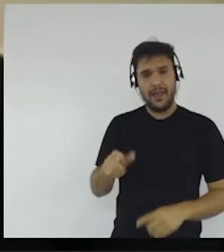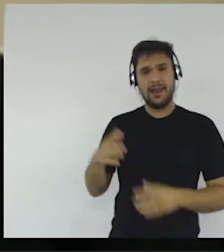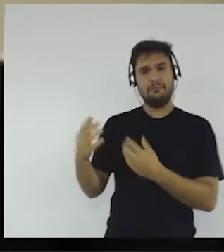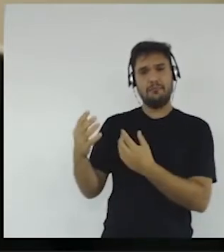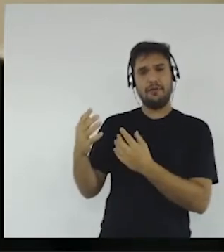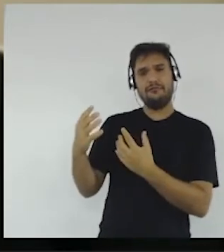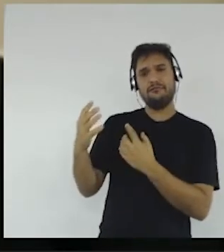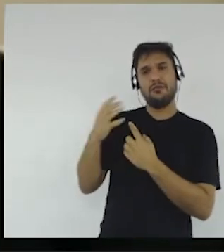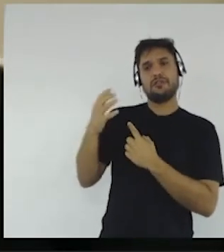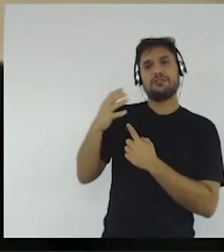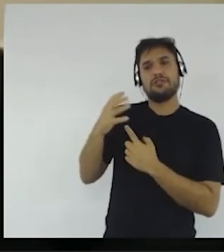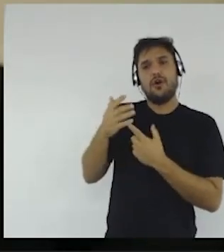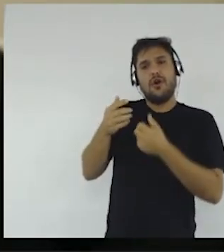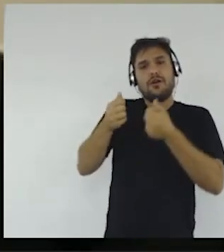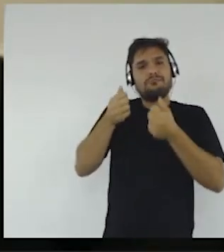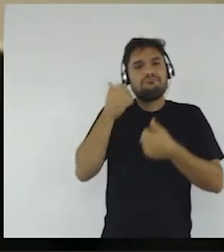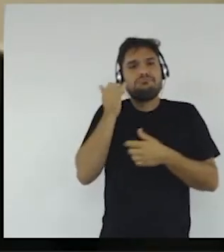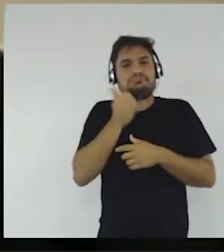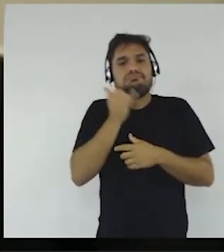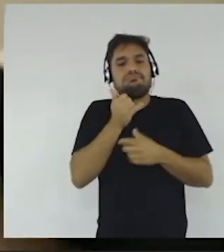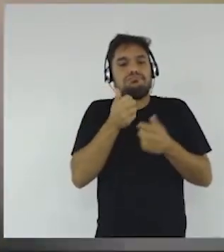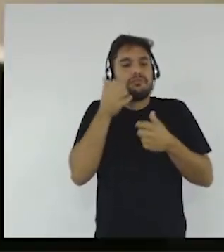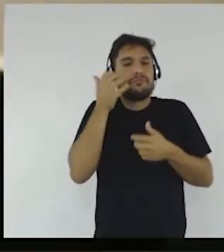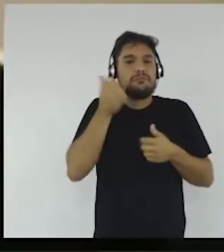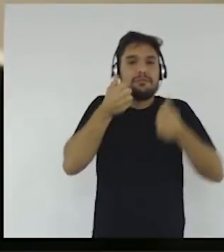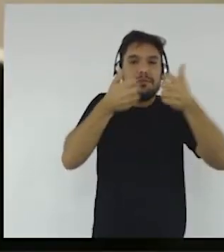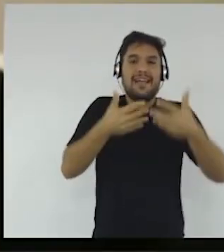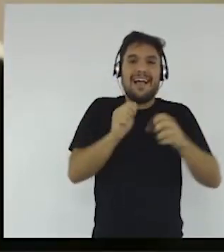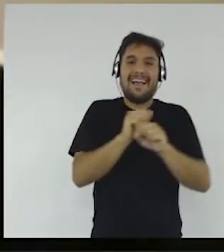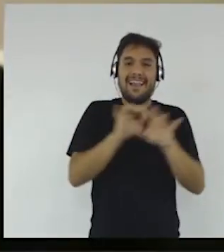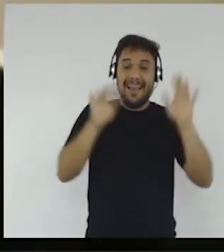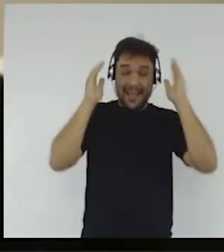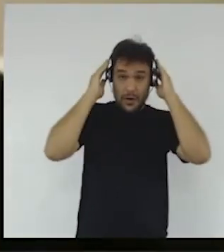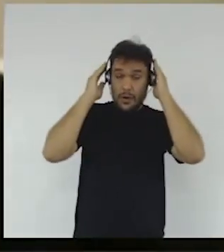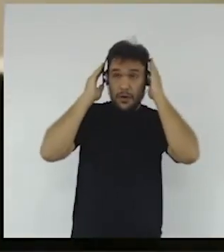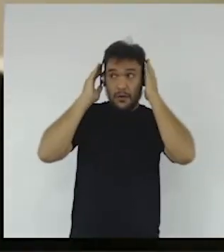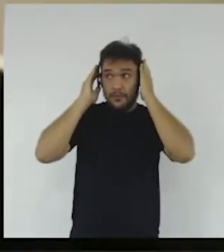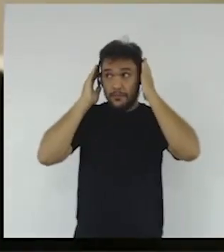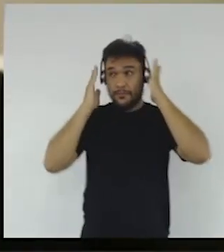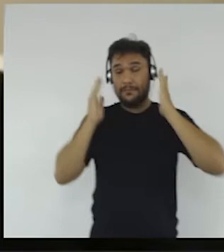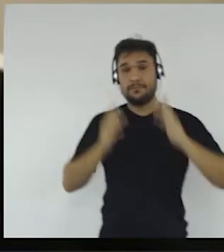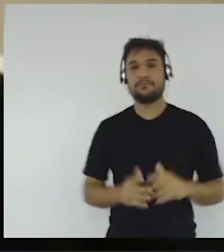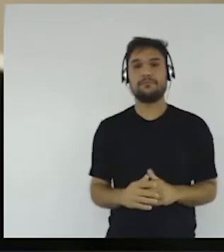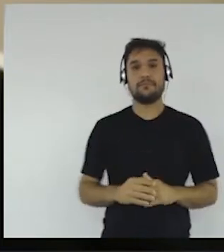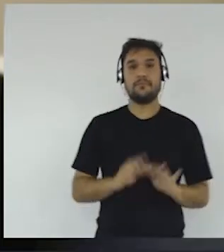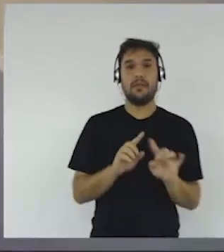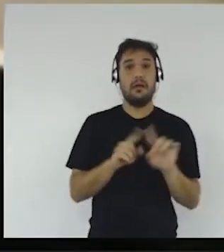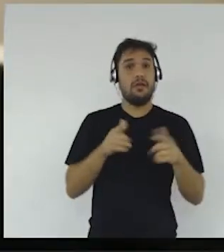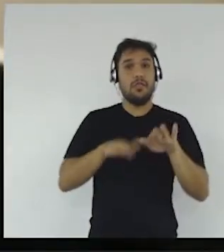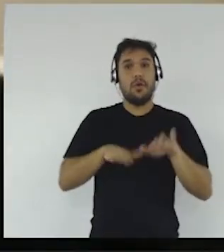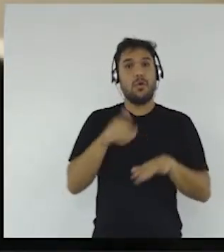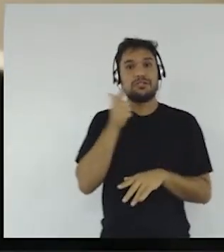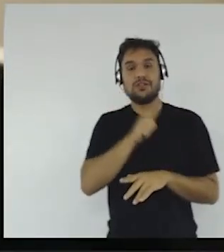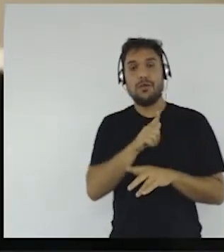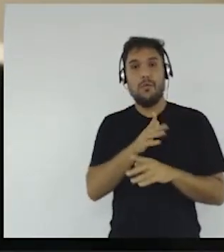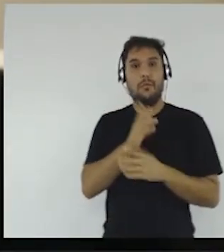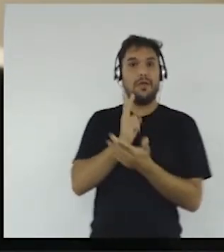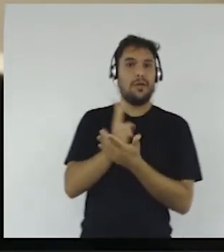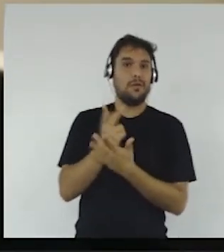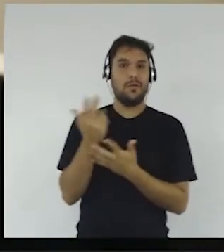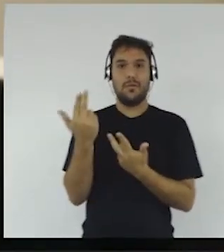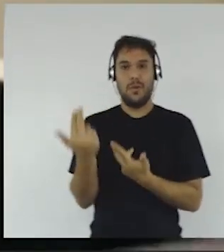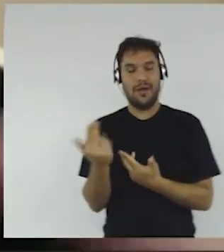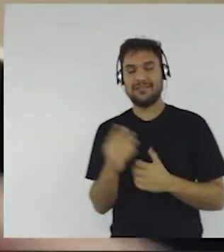falar certas coisas de maneira simples e clara, embora não tenha conseguido alcançar o mesmo mérito ou chegar perto do mérito